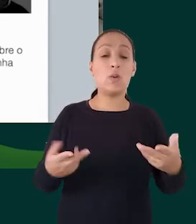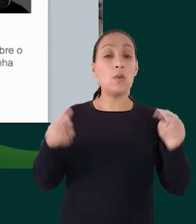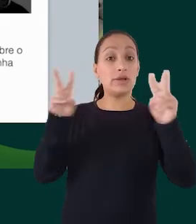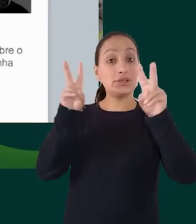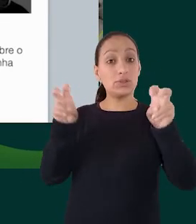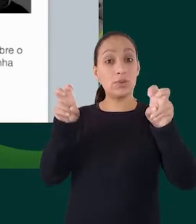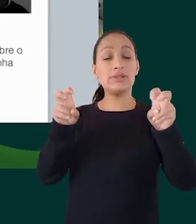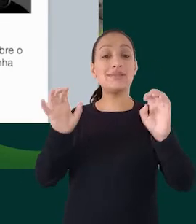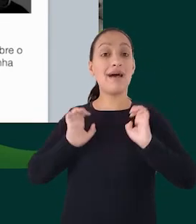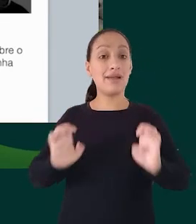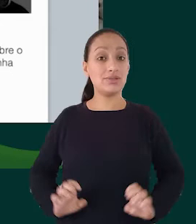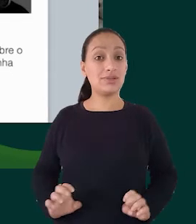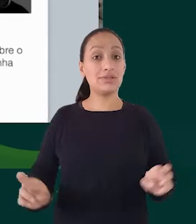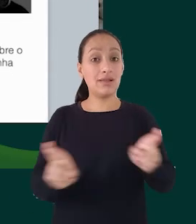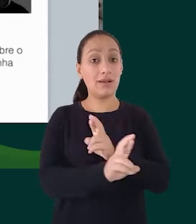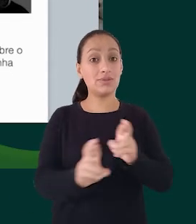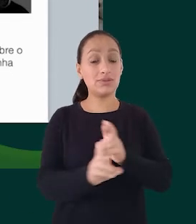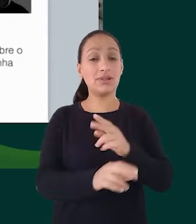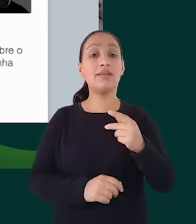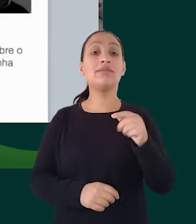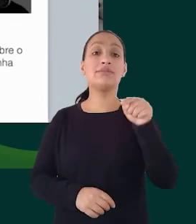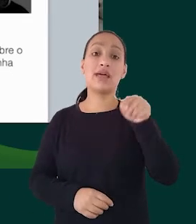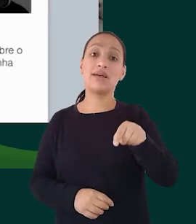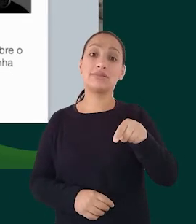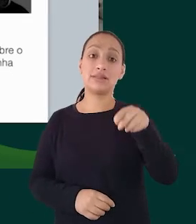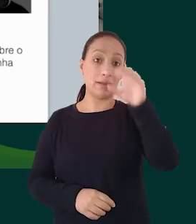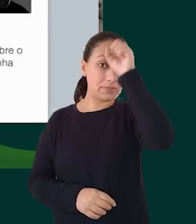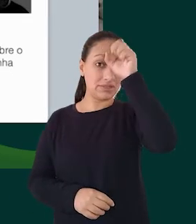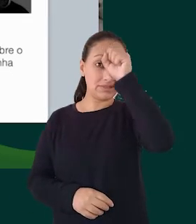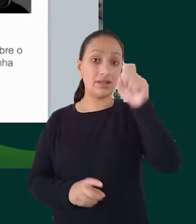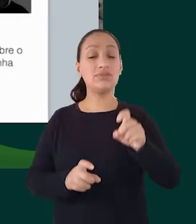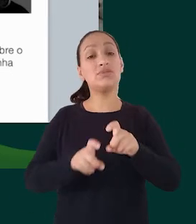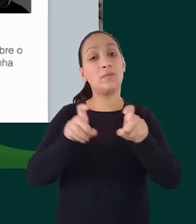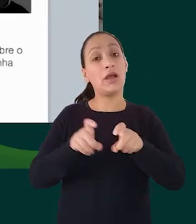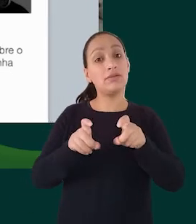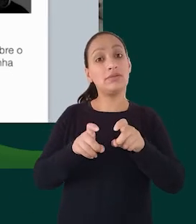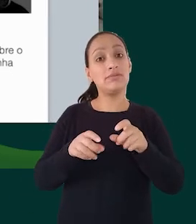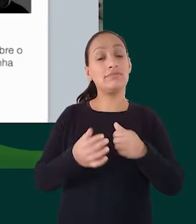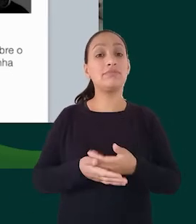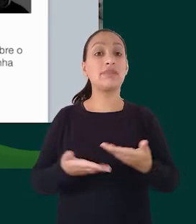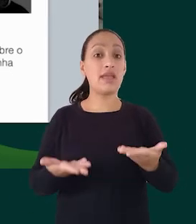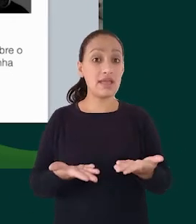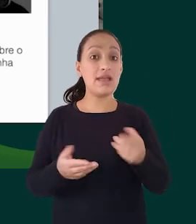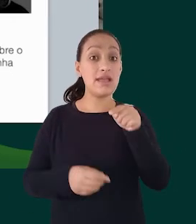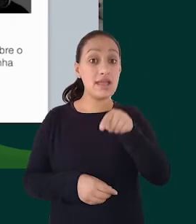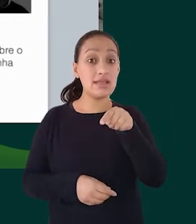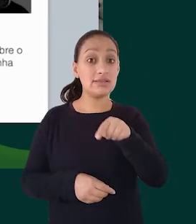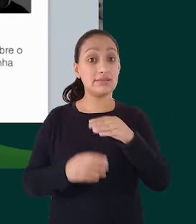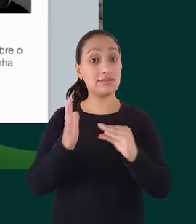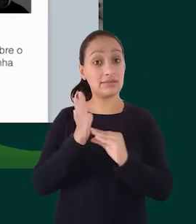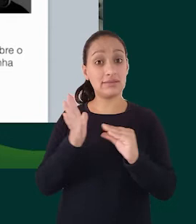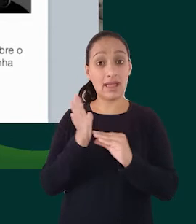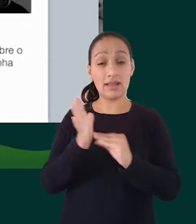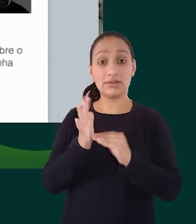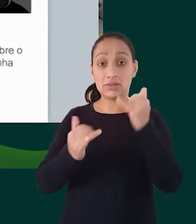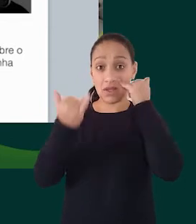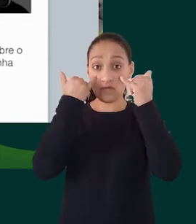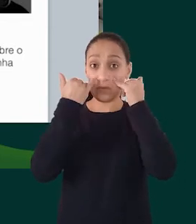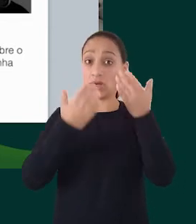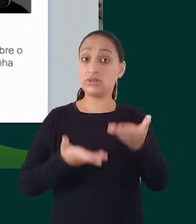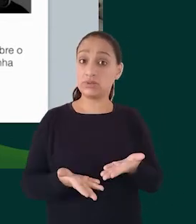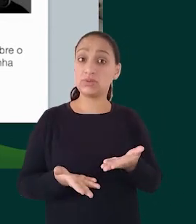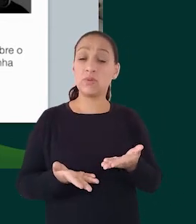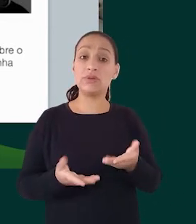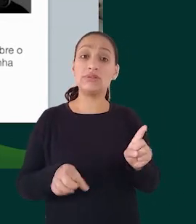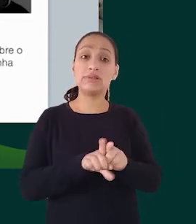éticas relacionadas a aprendizagem de máquina, a esses dados, a essas inferências,